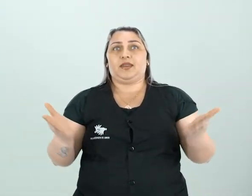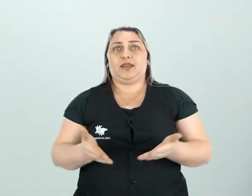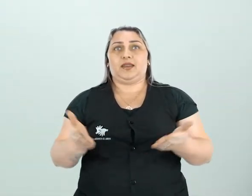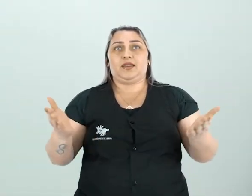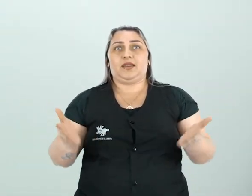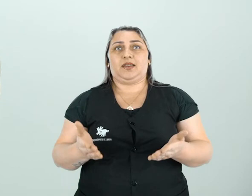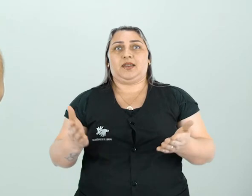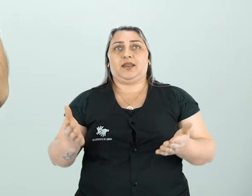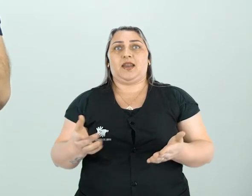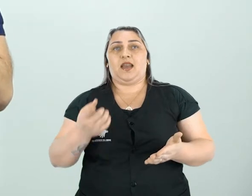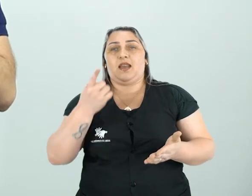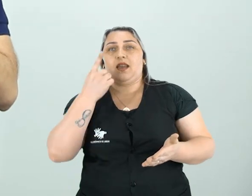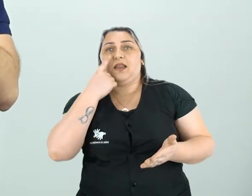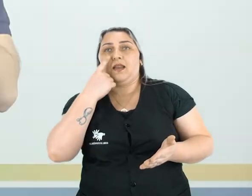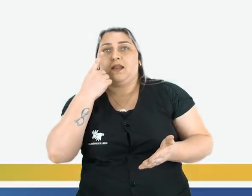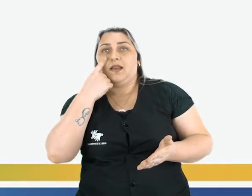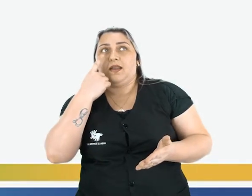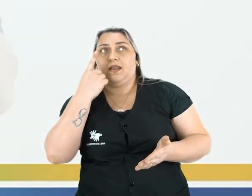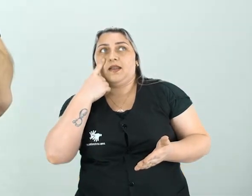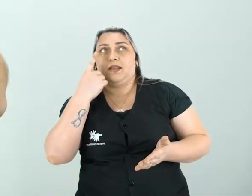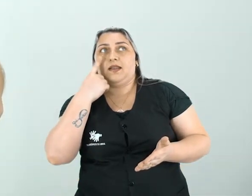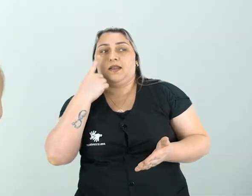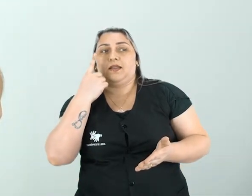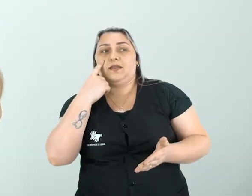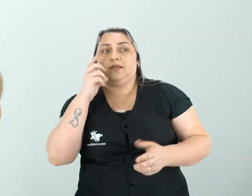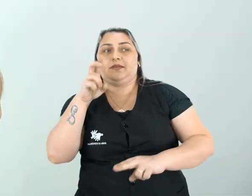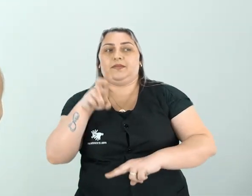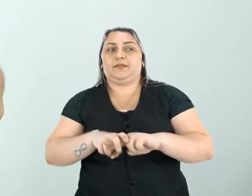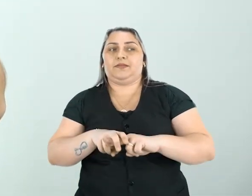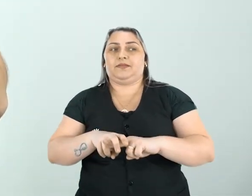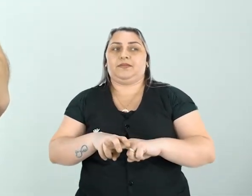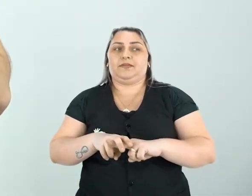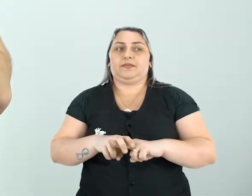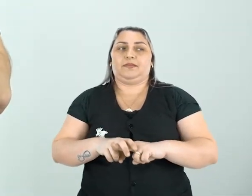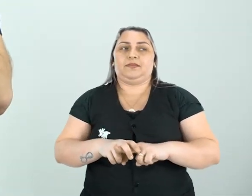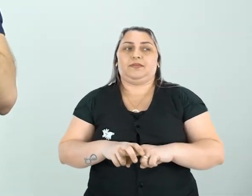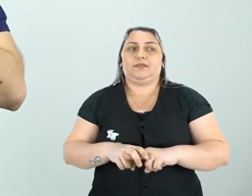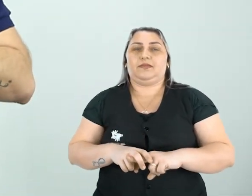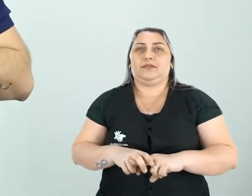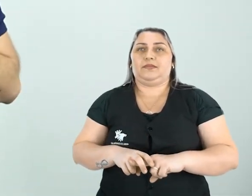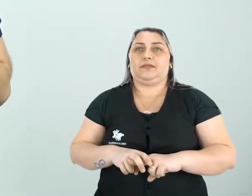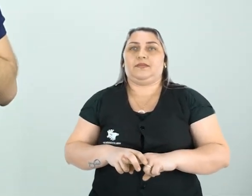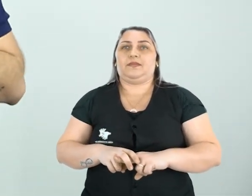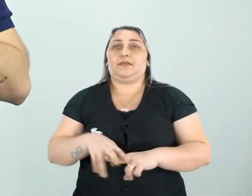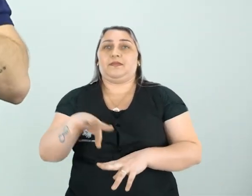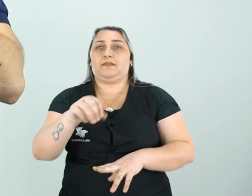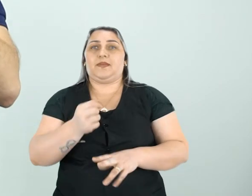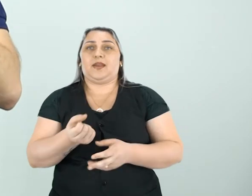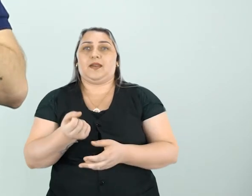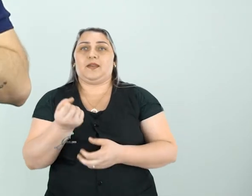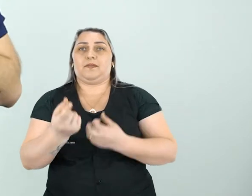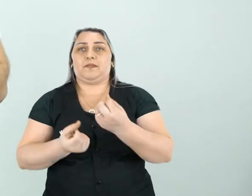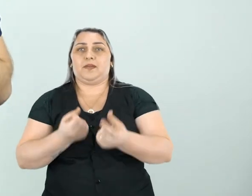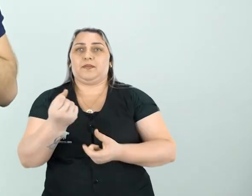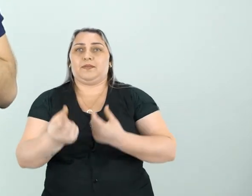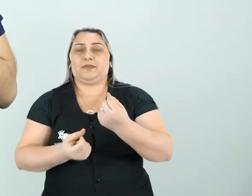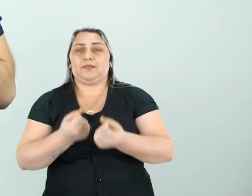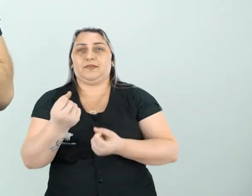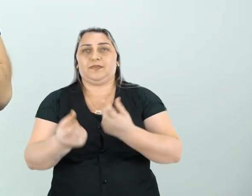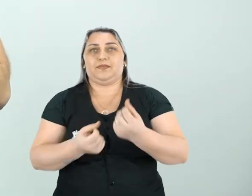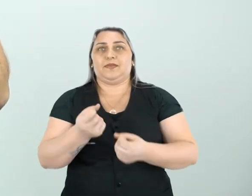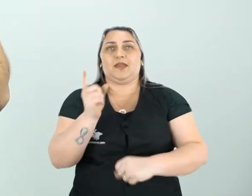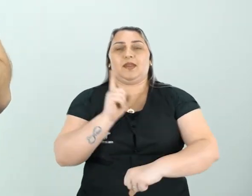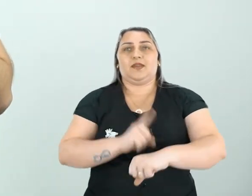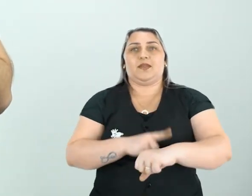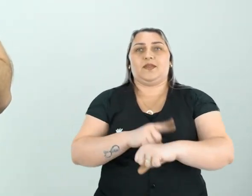vamos assistir. Eita, senta aí, pega uma pipoquinha, algo aí, porque é a